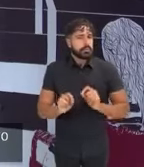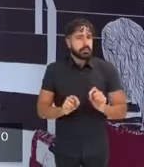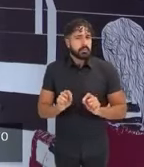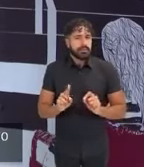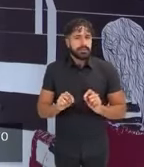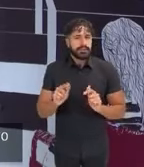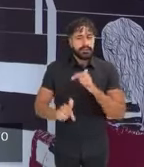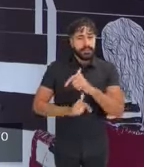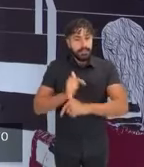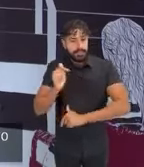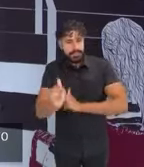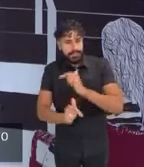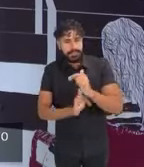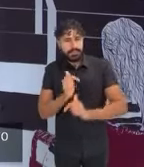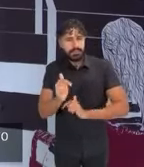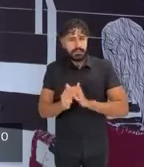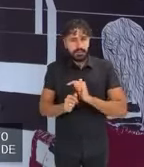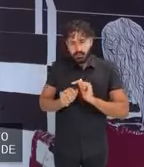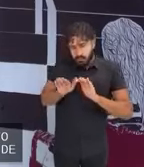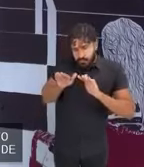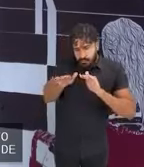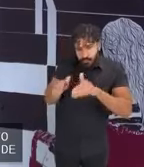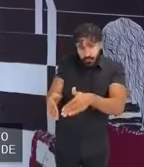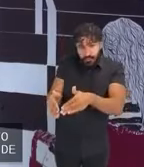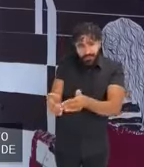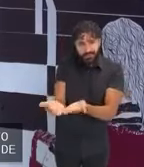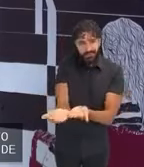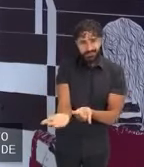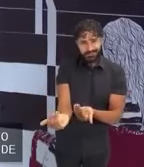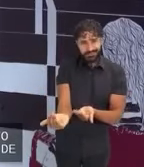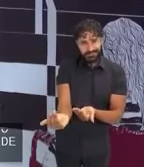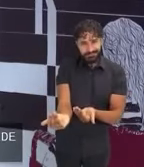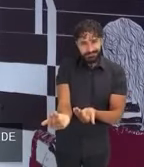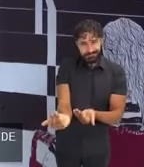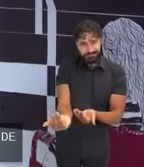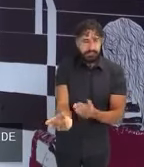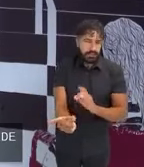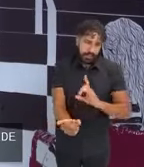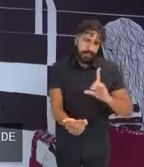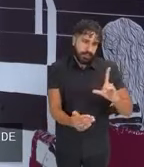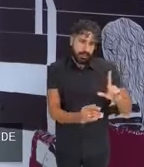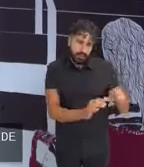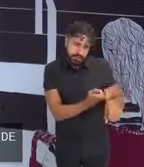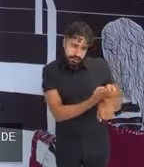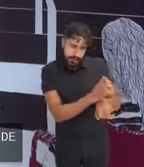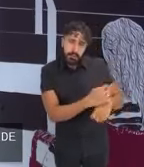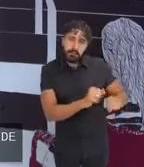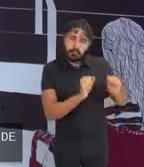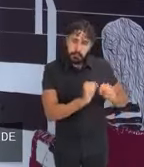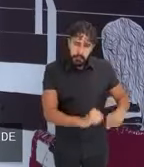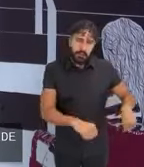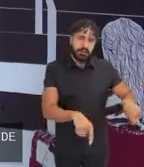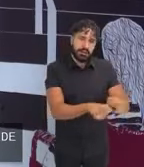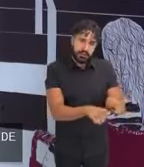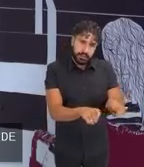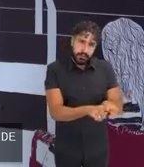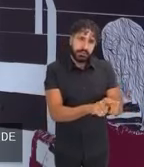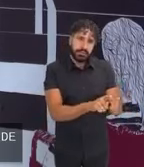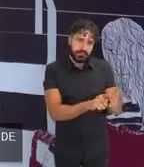trabalhar com a juventude. Apesar de que o estágio também pode ser